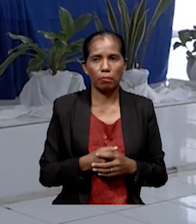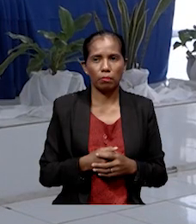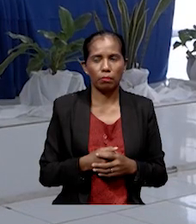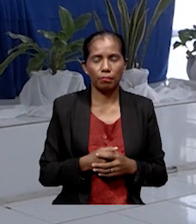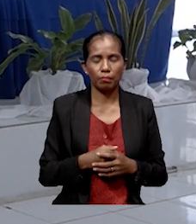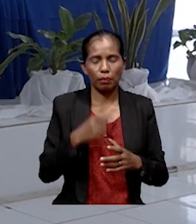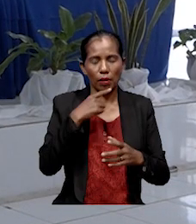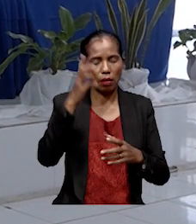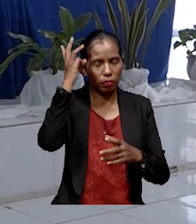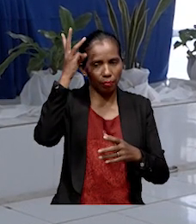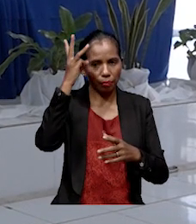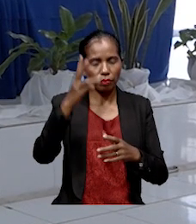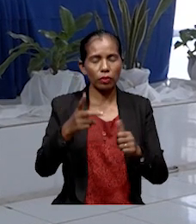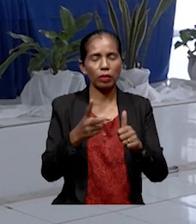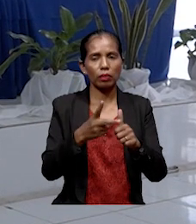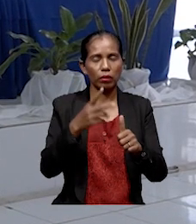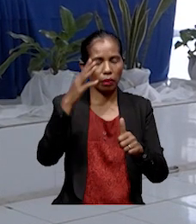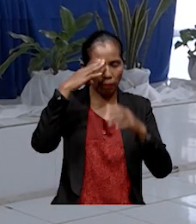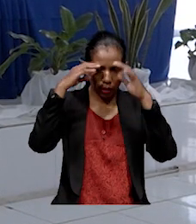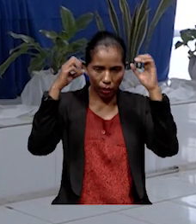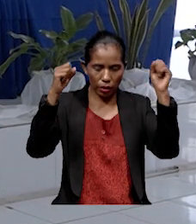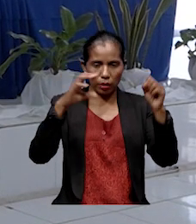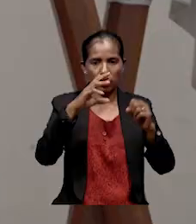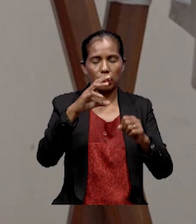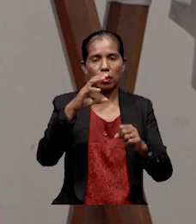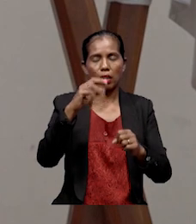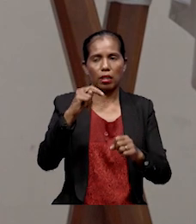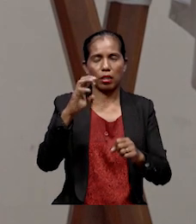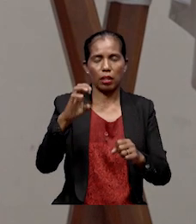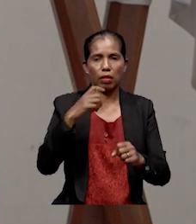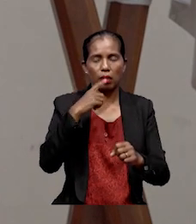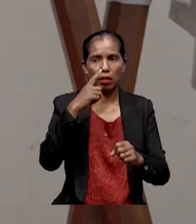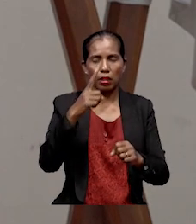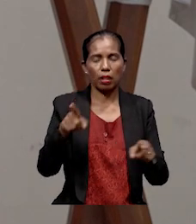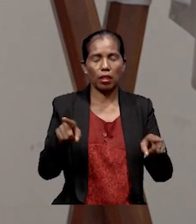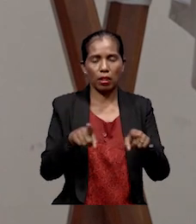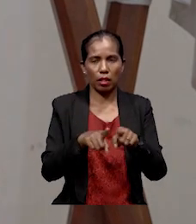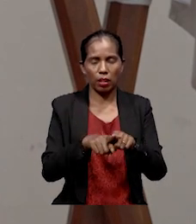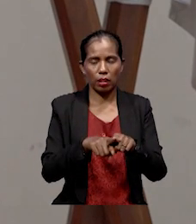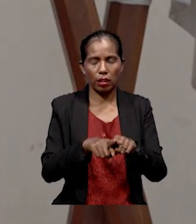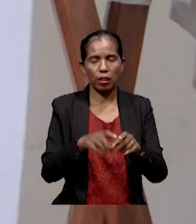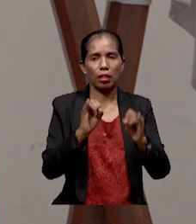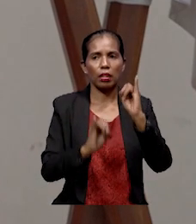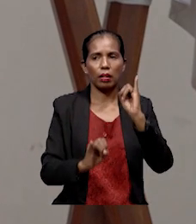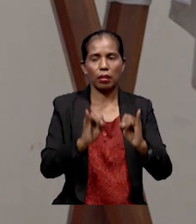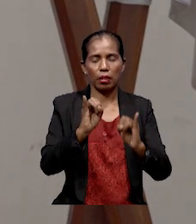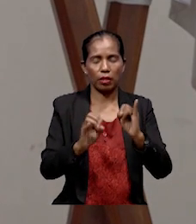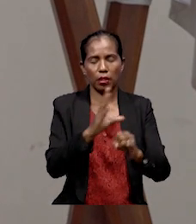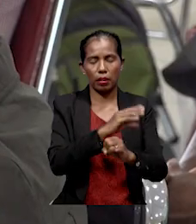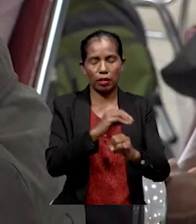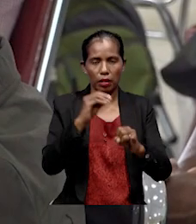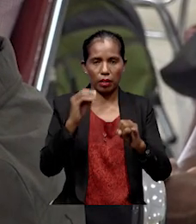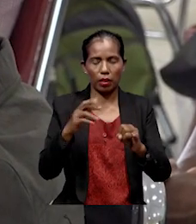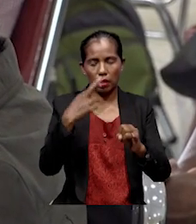Atamba preocupação ne vice-presidente CNE Domingos Barreto Hateten, CNE hanesan órgão independente no órgão regulador